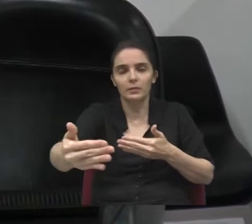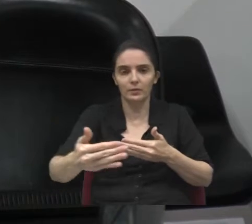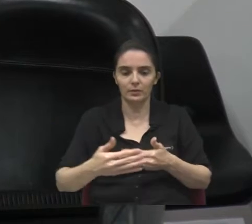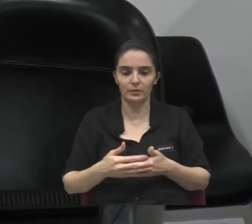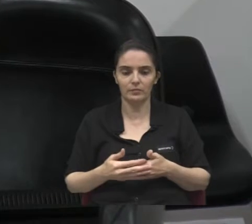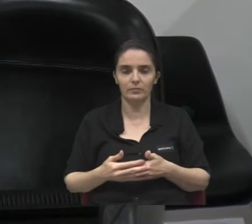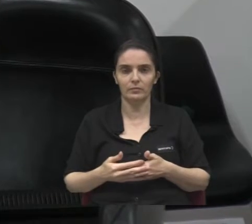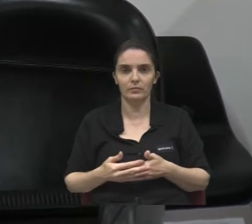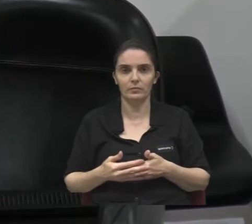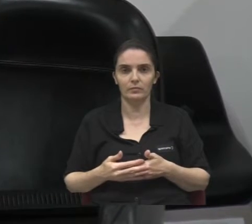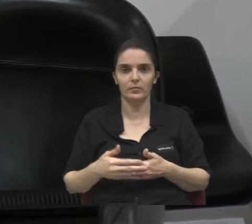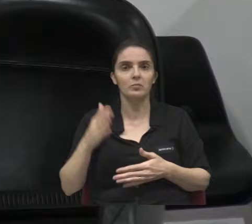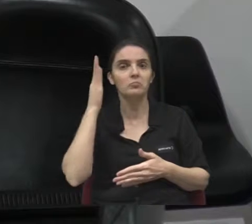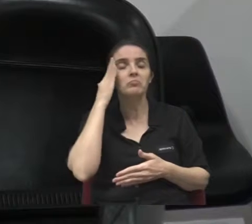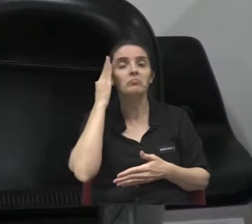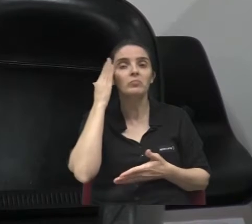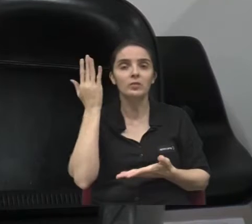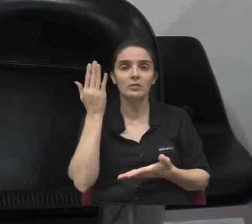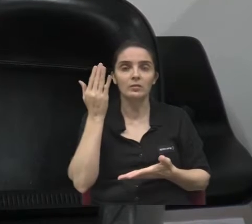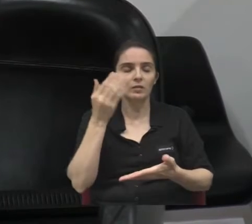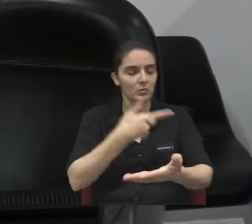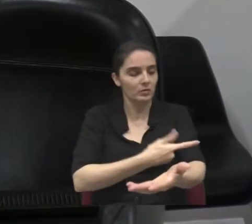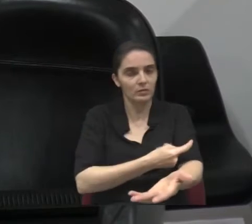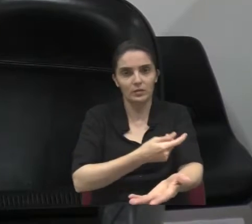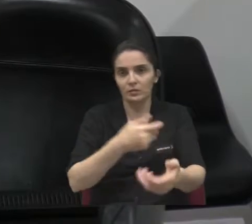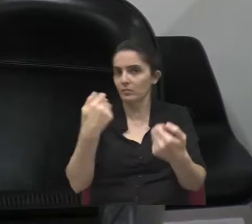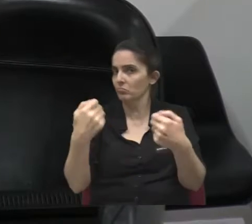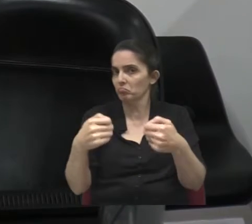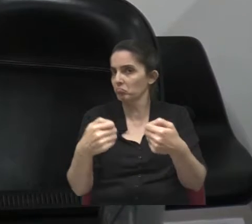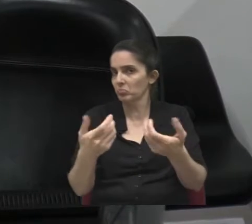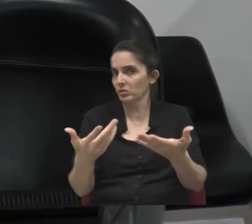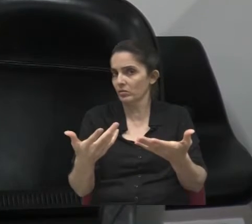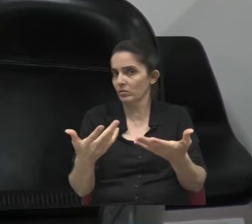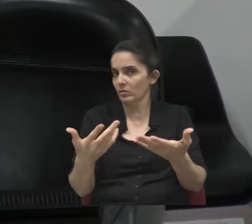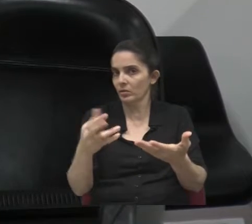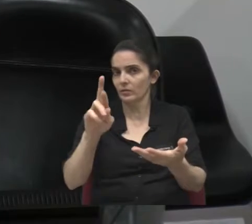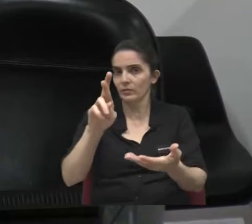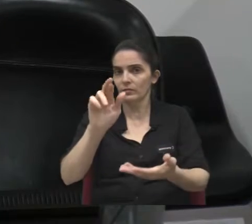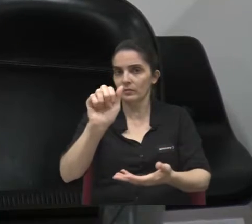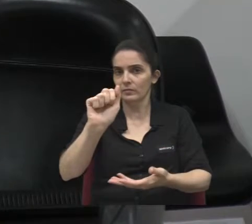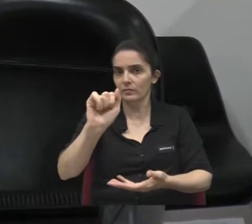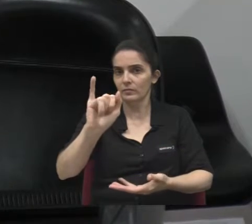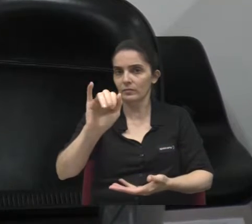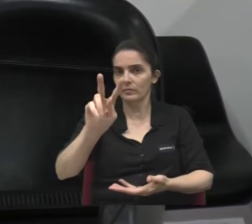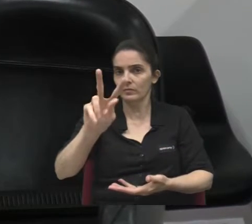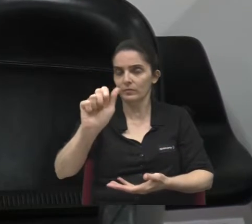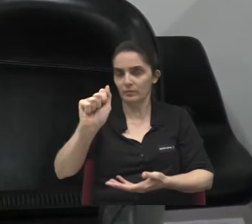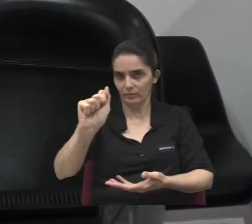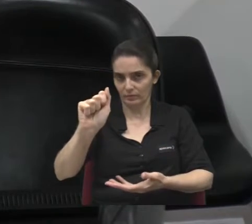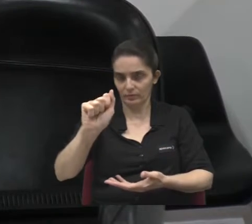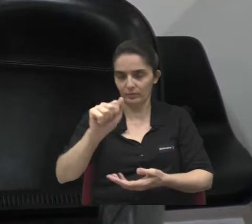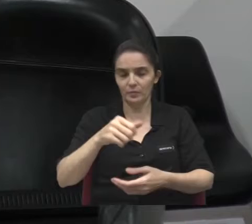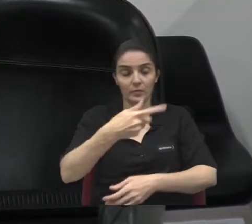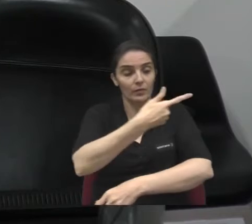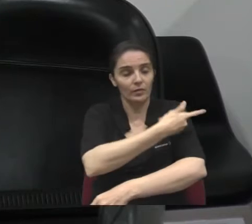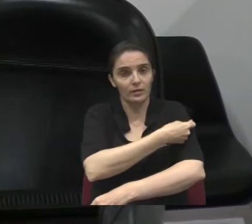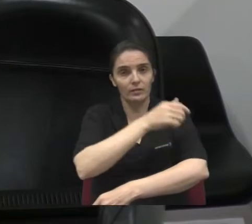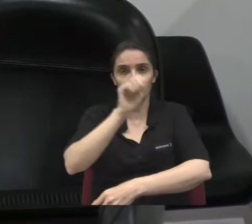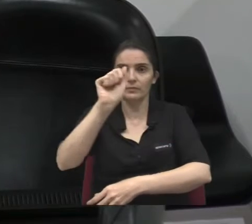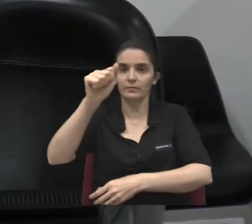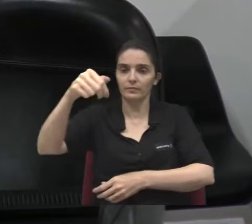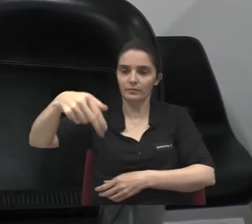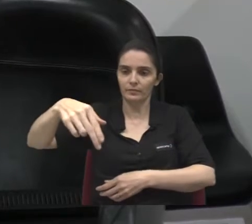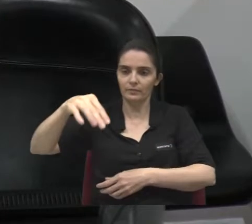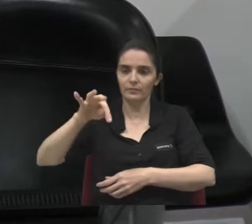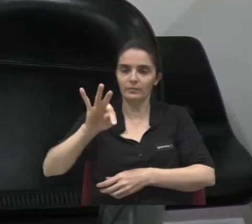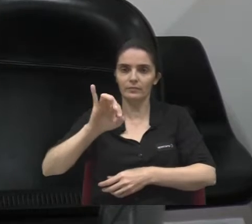a dispensa da vacinação antirrábica? Qual o critério que a gente utiliza para poder reintroduzir? Não é porque está erradicado que não